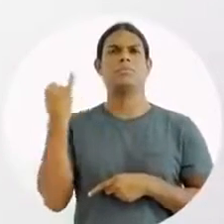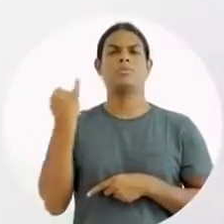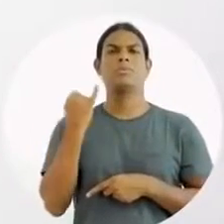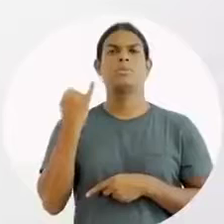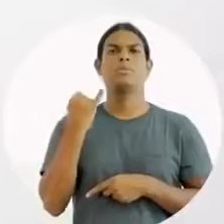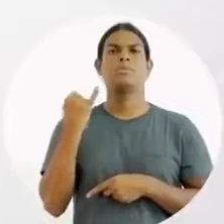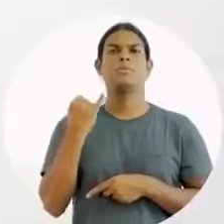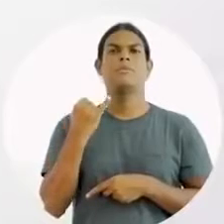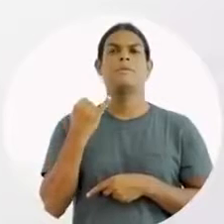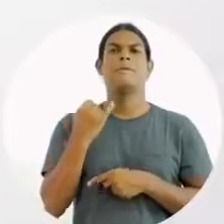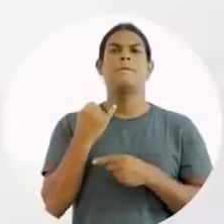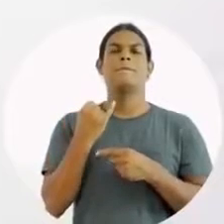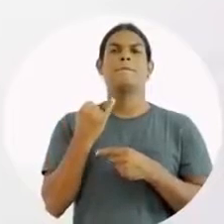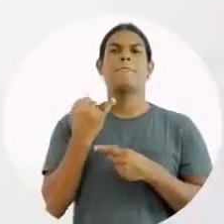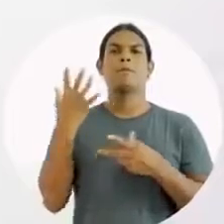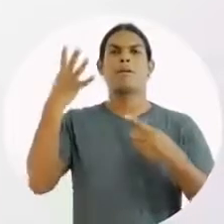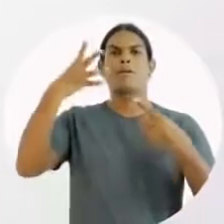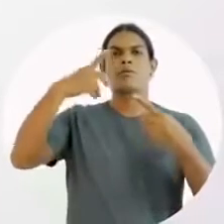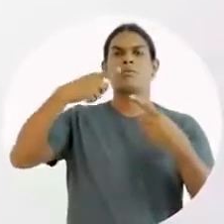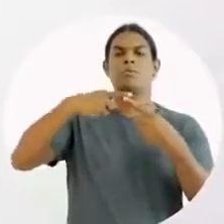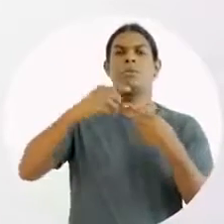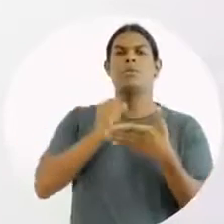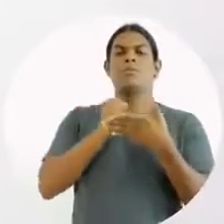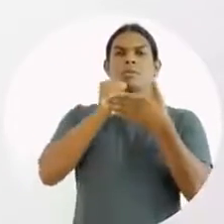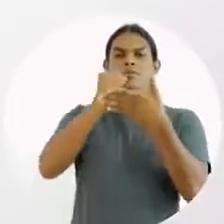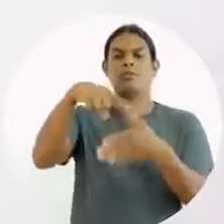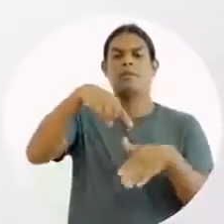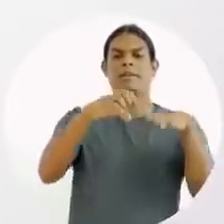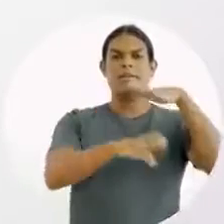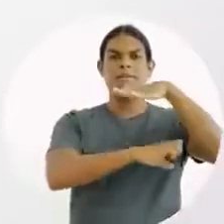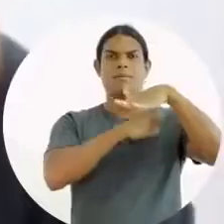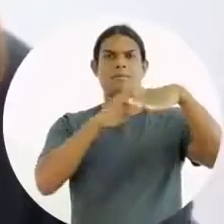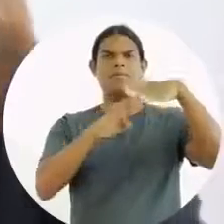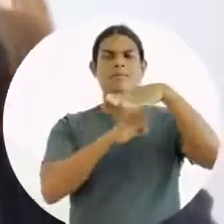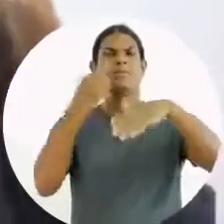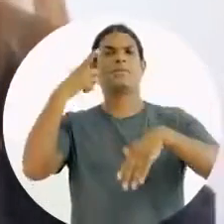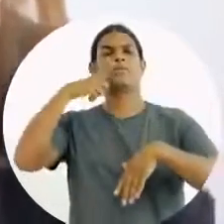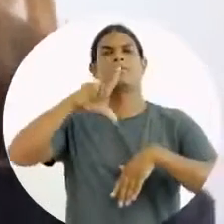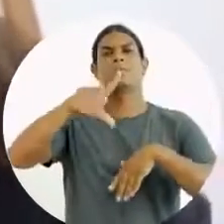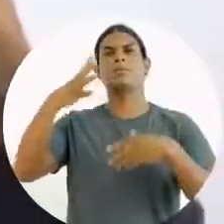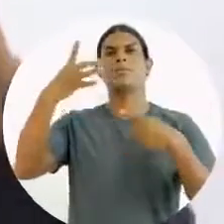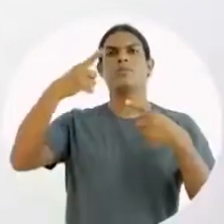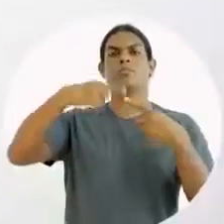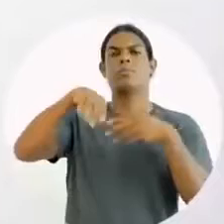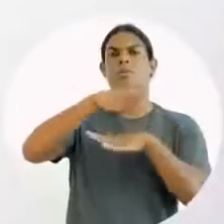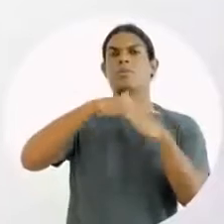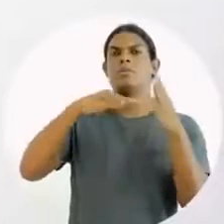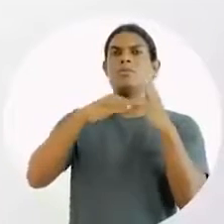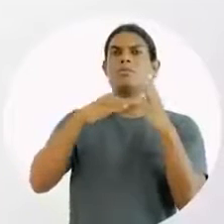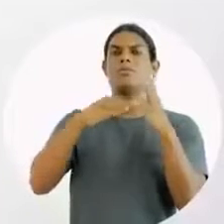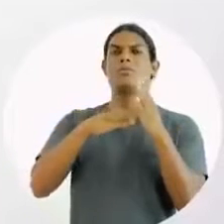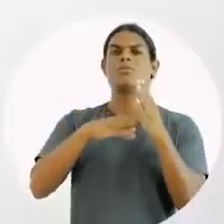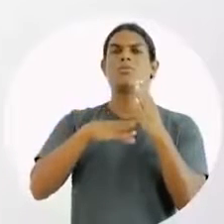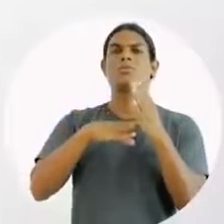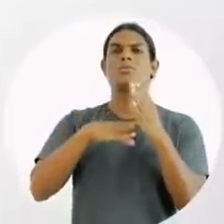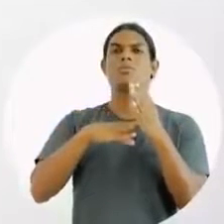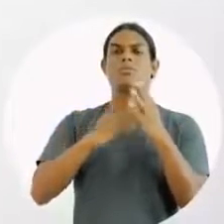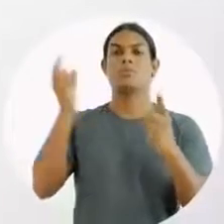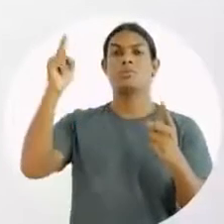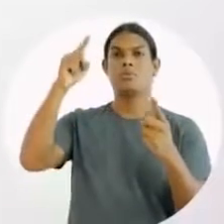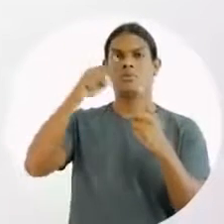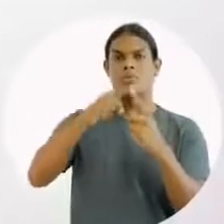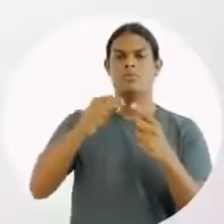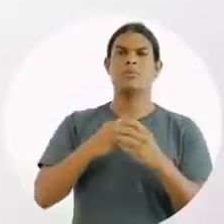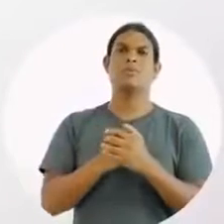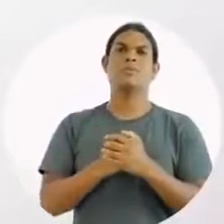para o alcance dos objetivos da organização. Com isso, aparentemente, as pessoas se tornaram mais